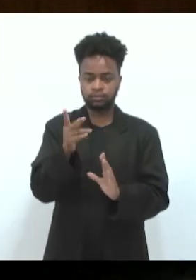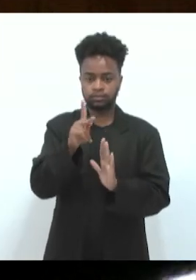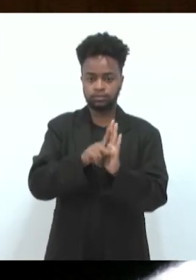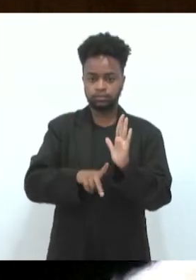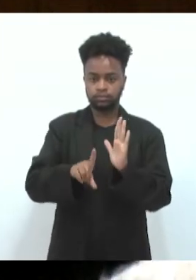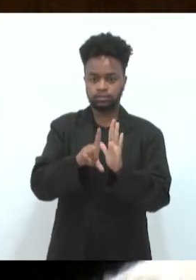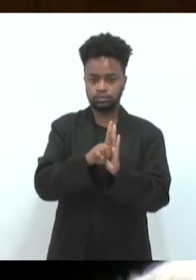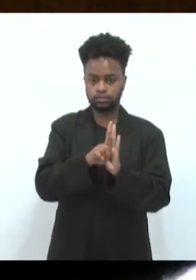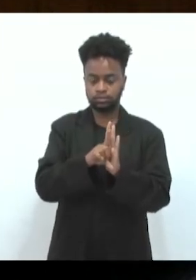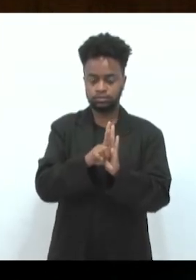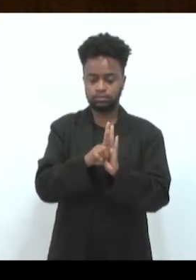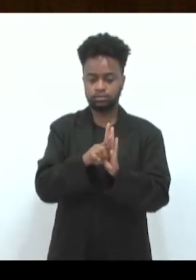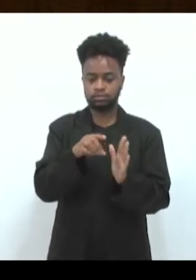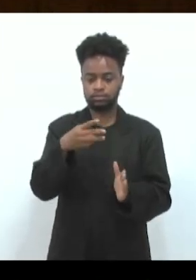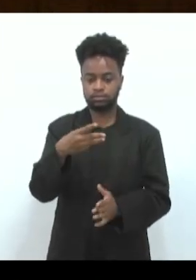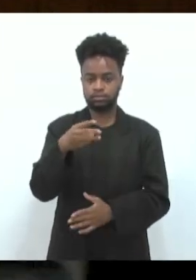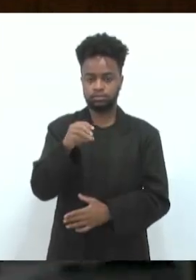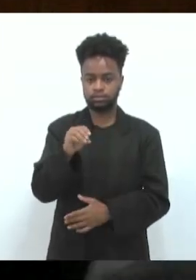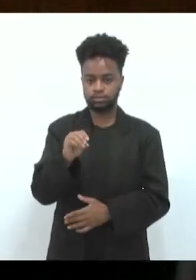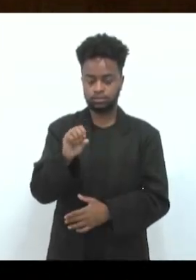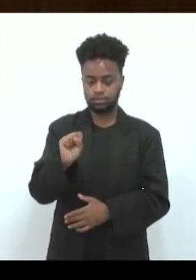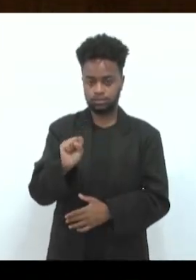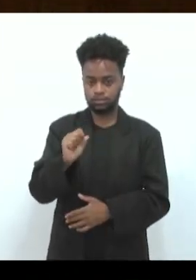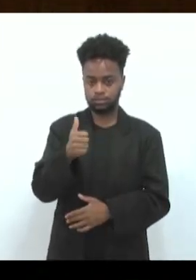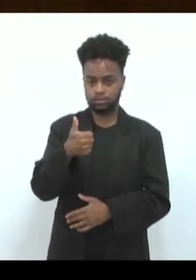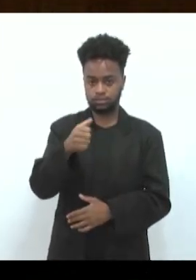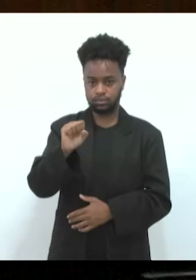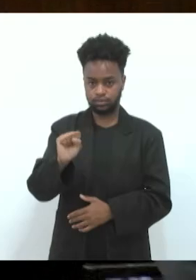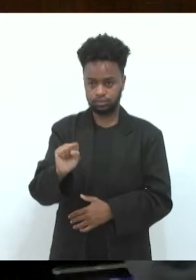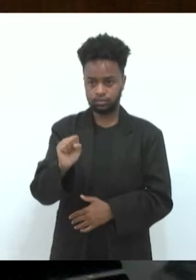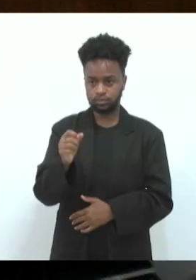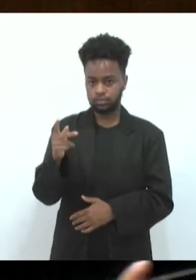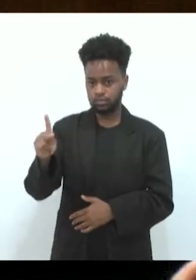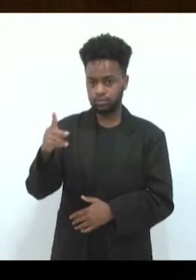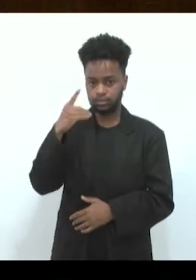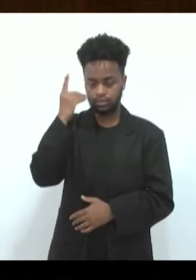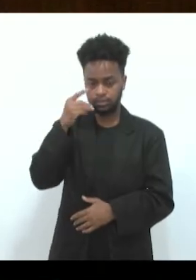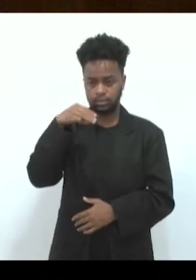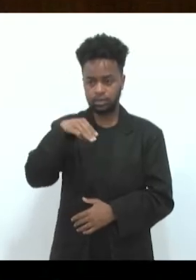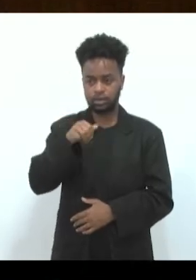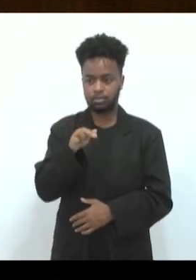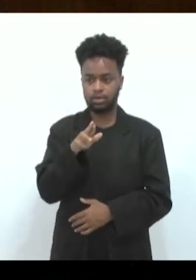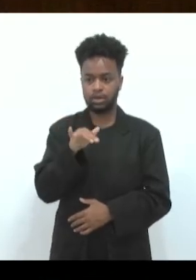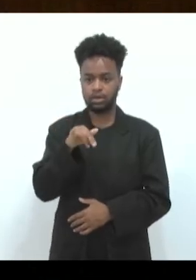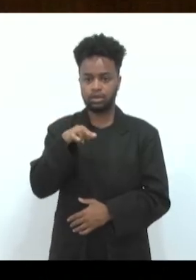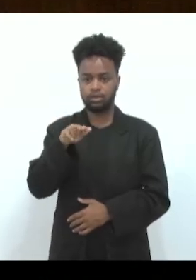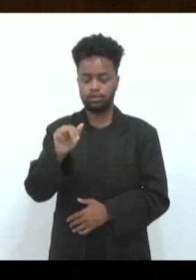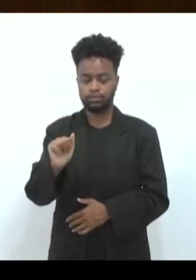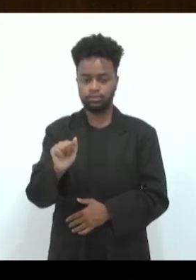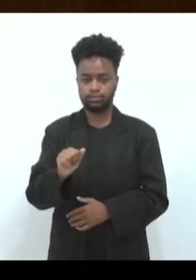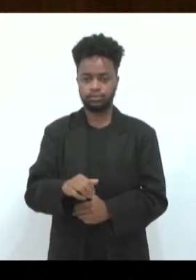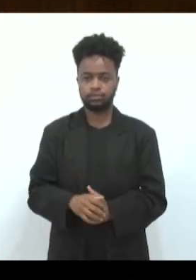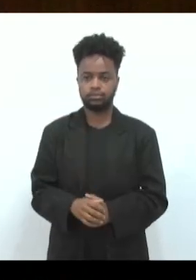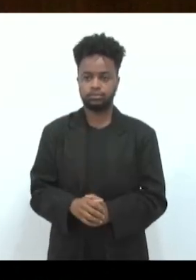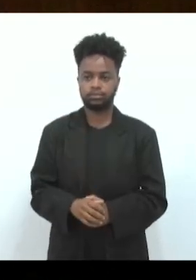projeto de lei 3818, da nossa companheira deputada Marina, do